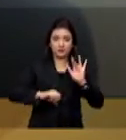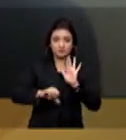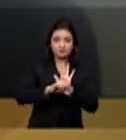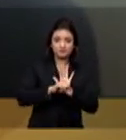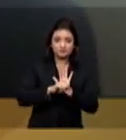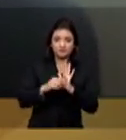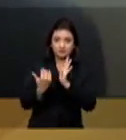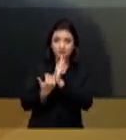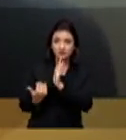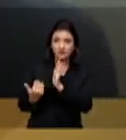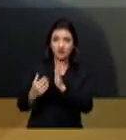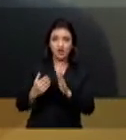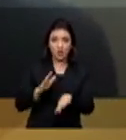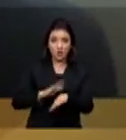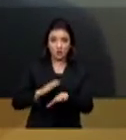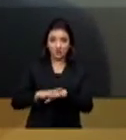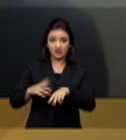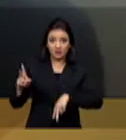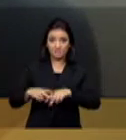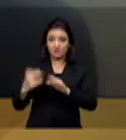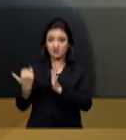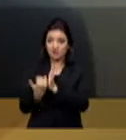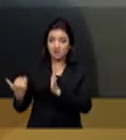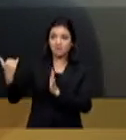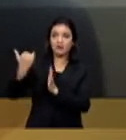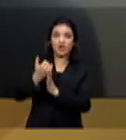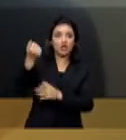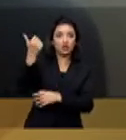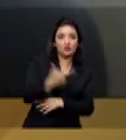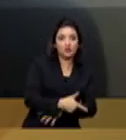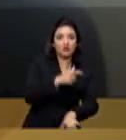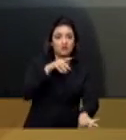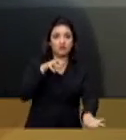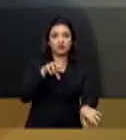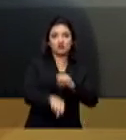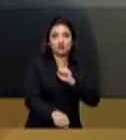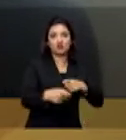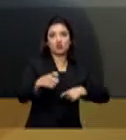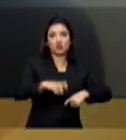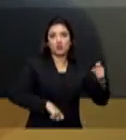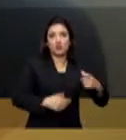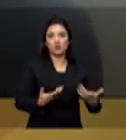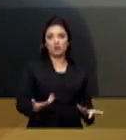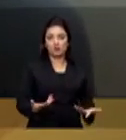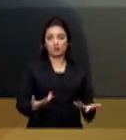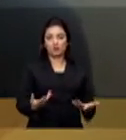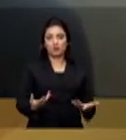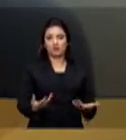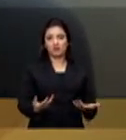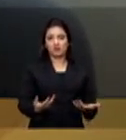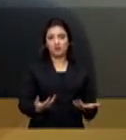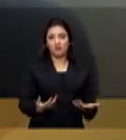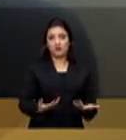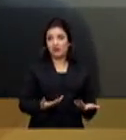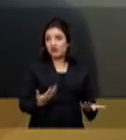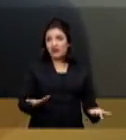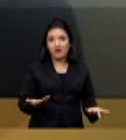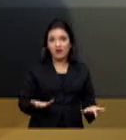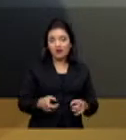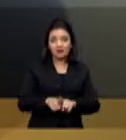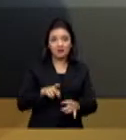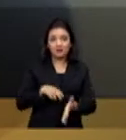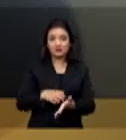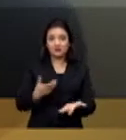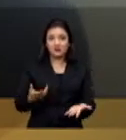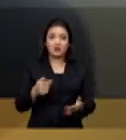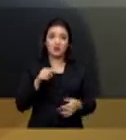de estupro, de que resulte lesão corporal de natureza grave ou perpetrado contra a vítima menor de 18 anos ou maior de 14 anos. E a